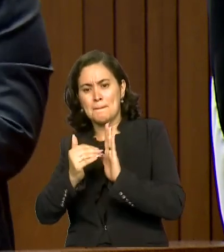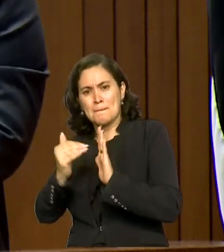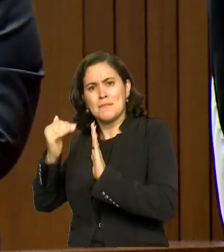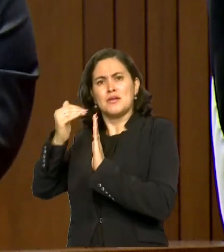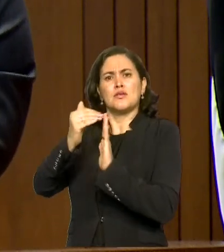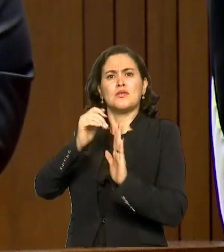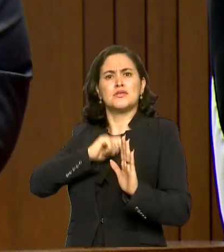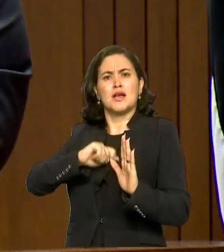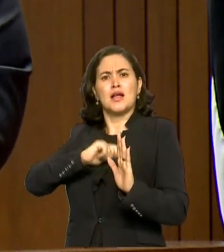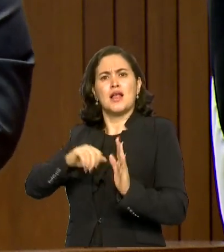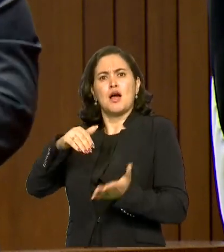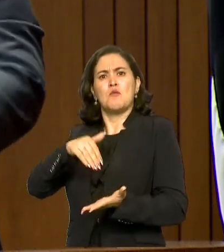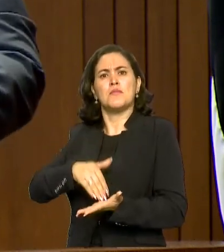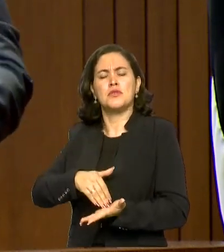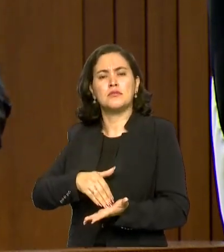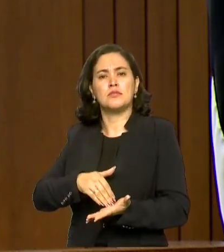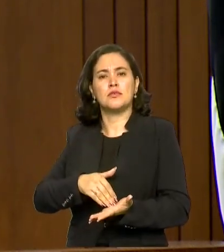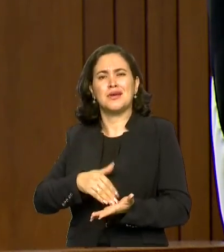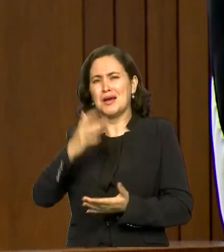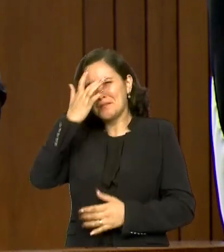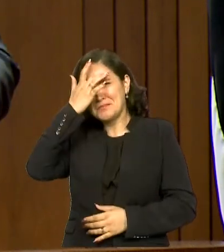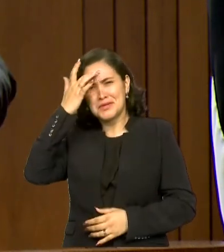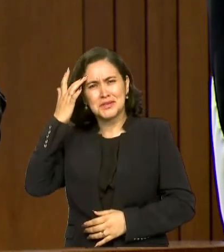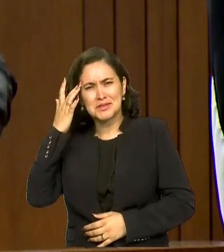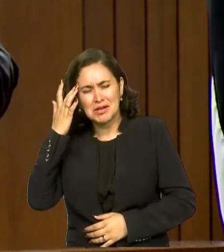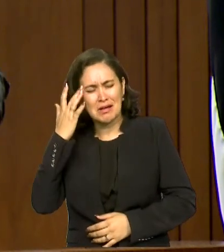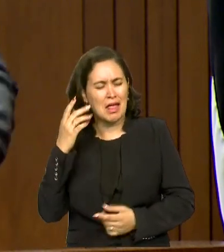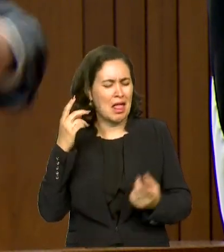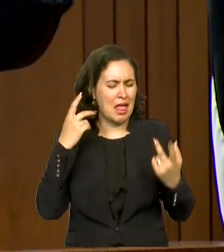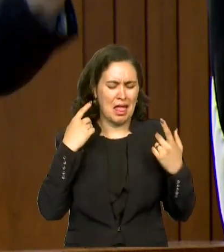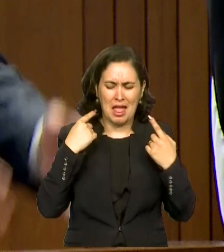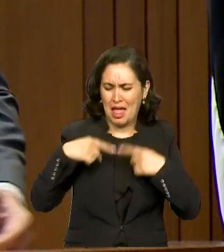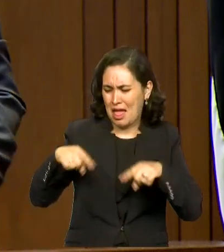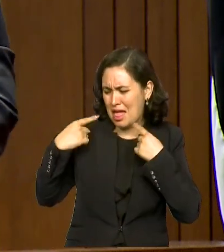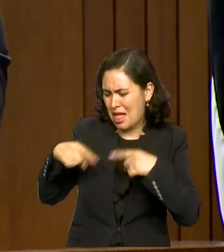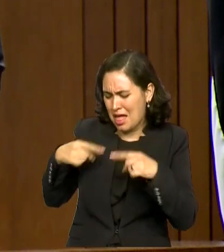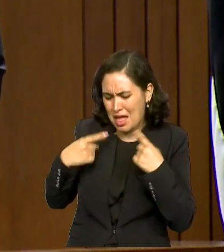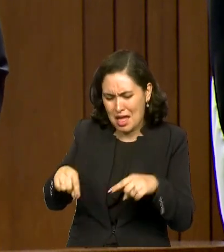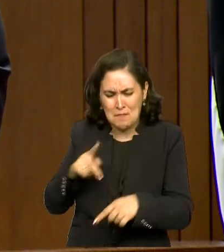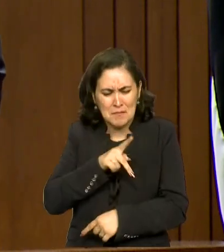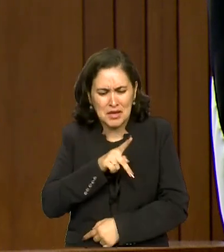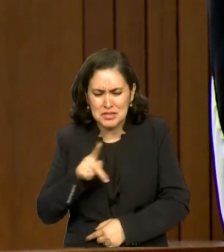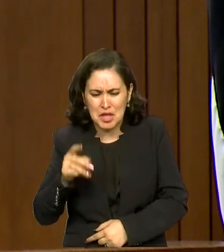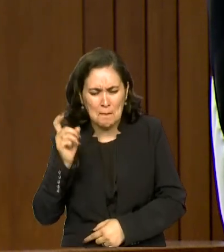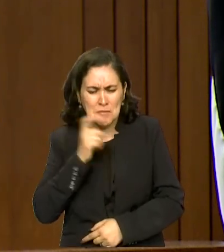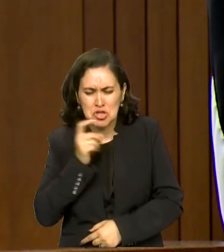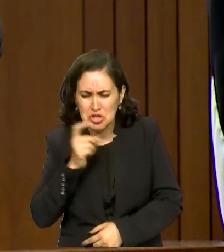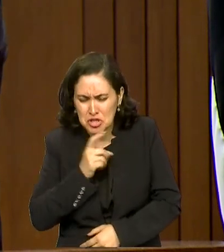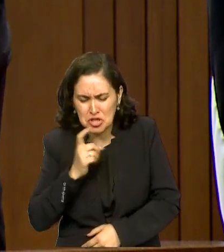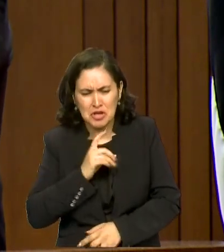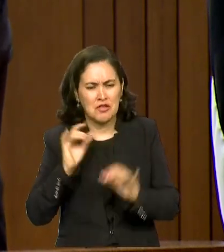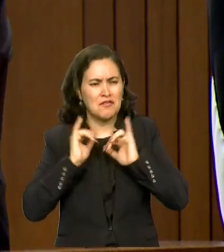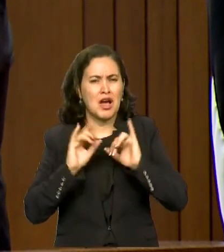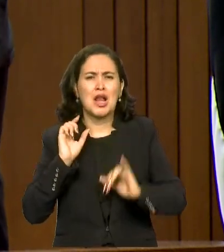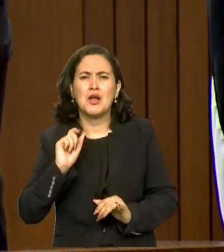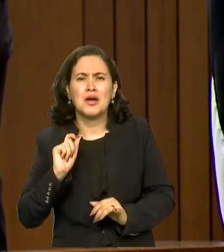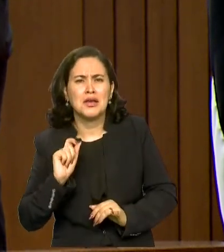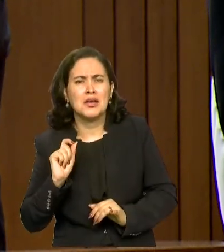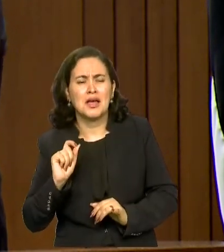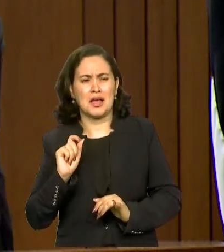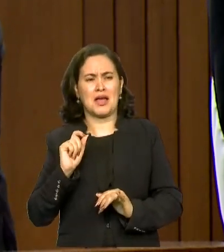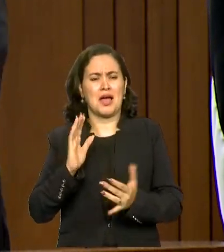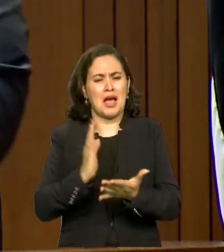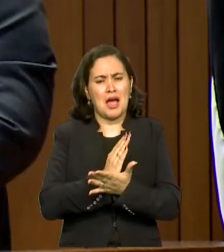Brasil crescer, deputado Zé Inácio. E diziam, o presidente Lula mentiu no começo do ano, disse que estava isentando a